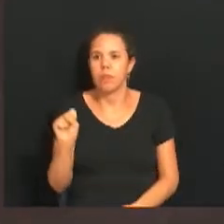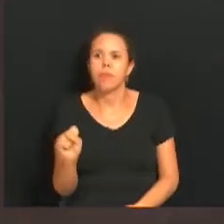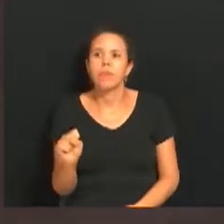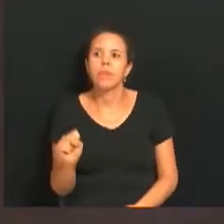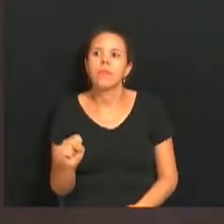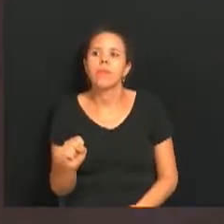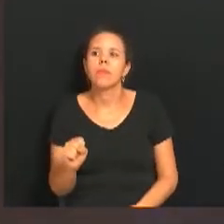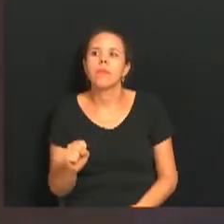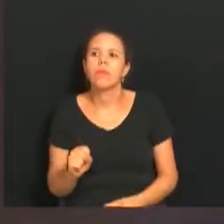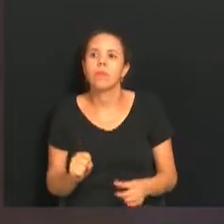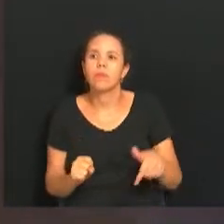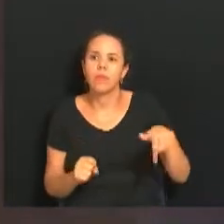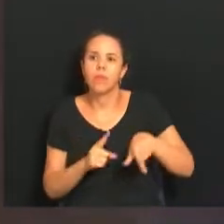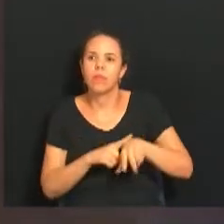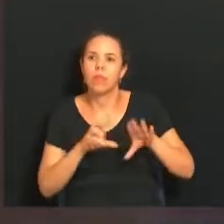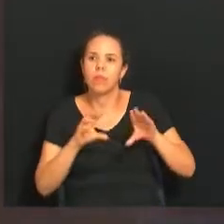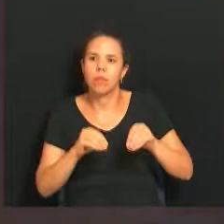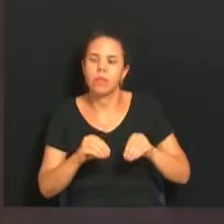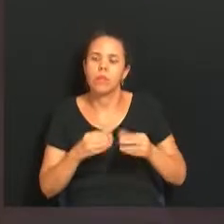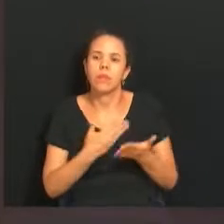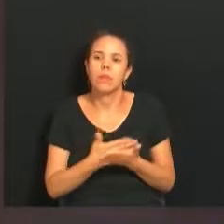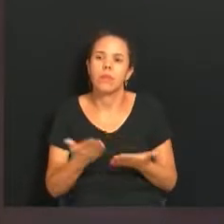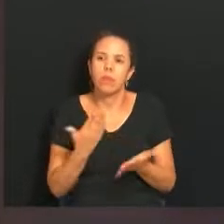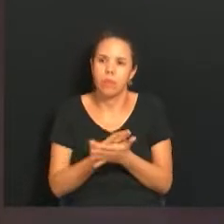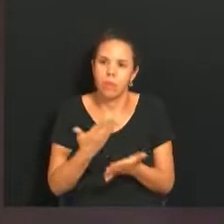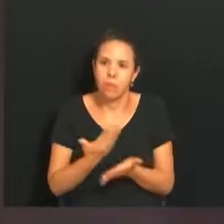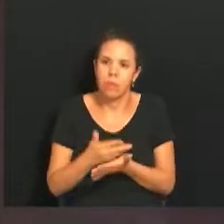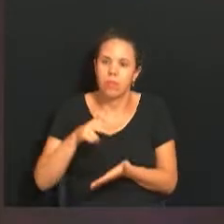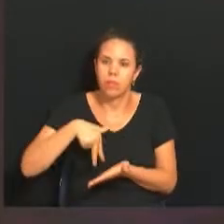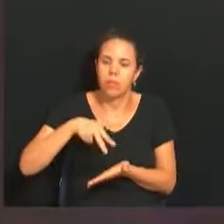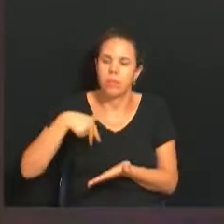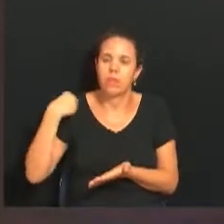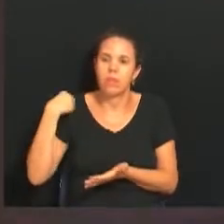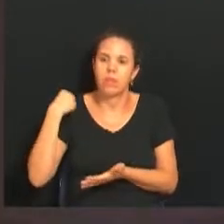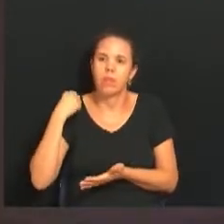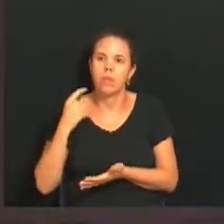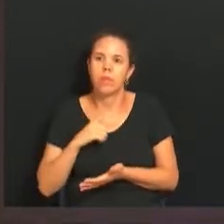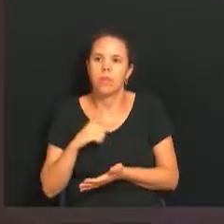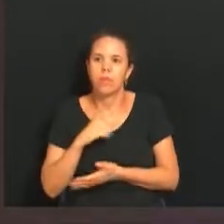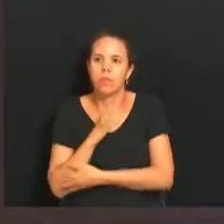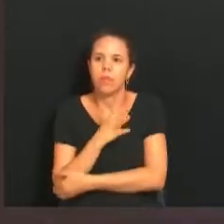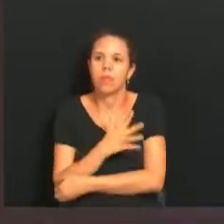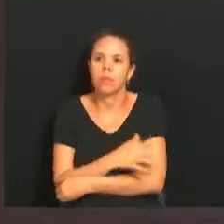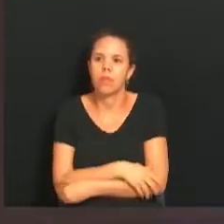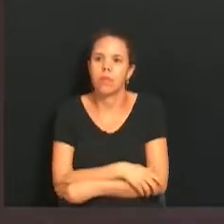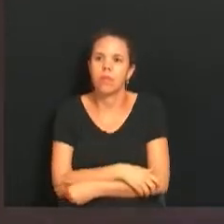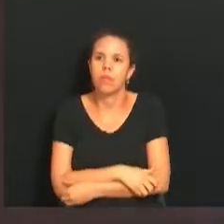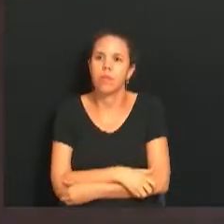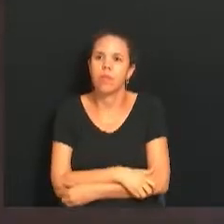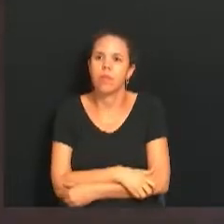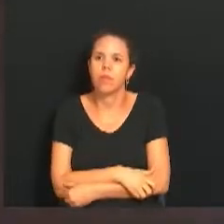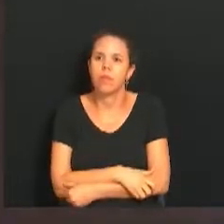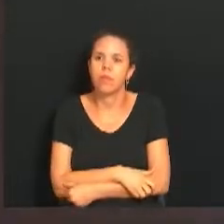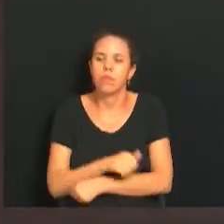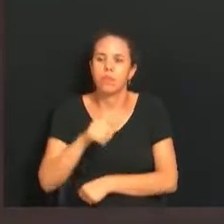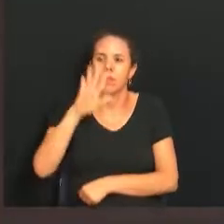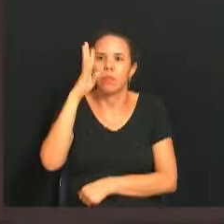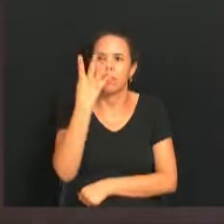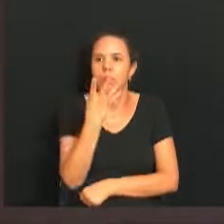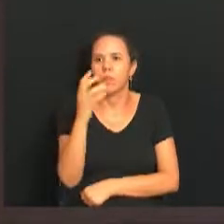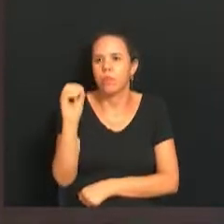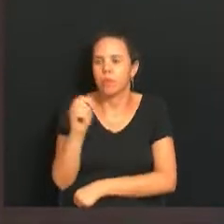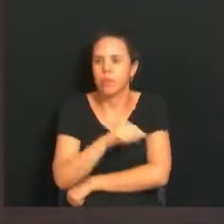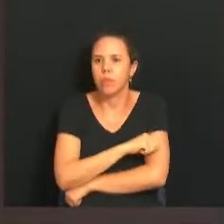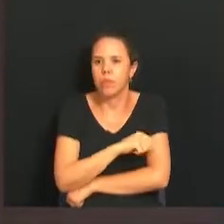às 19 horas, começa a aula de dança de salão, então nós estamos aí em torno aí de, acho que está passando de 40 alunos. Está uma